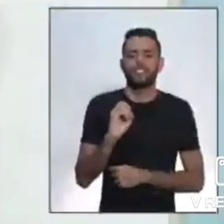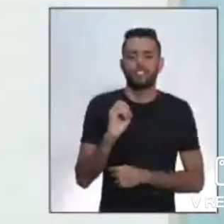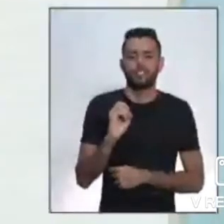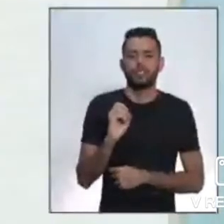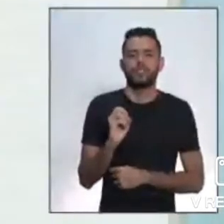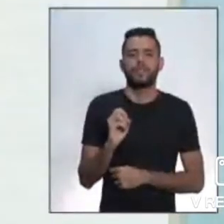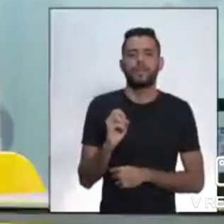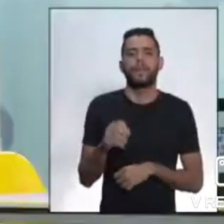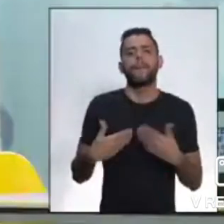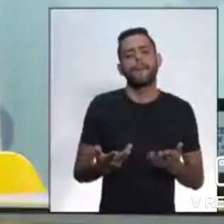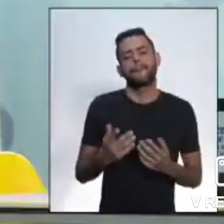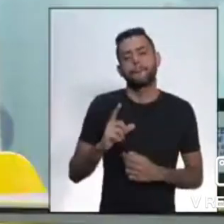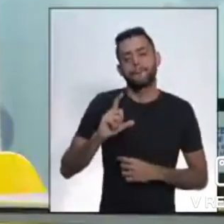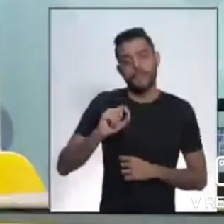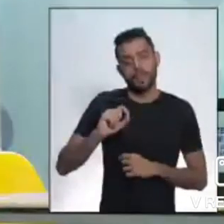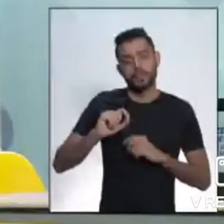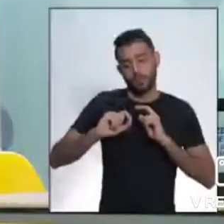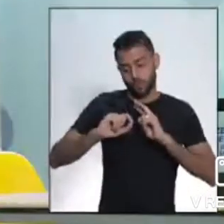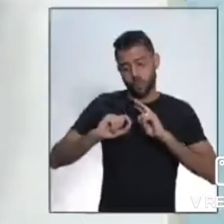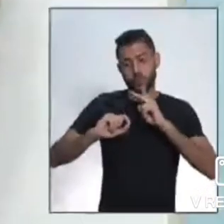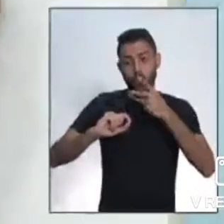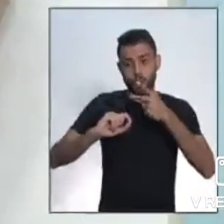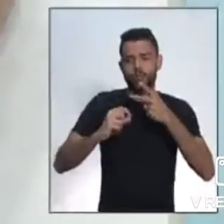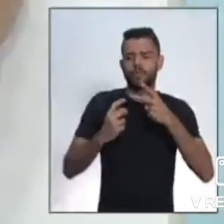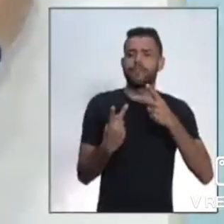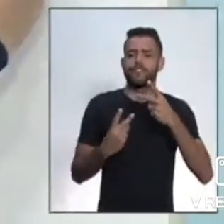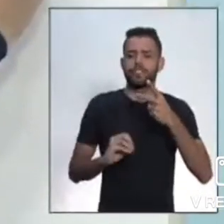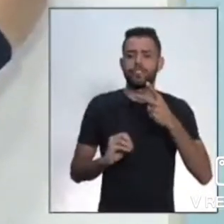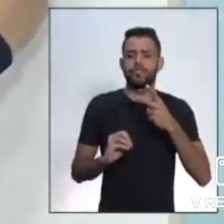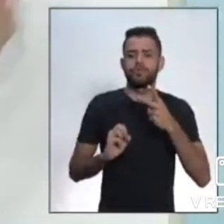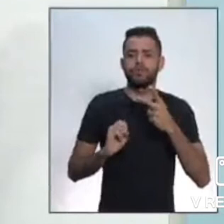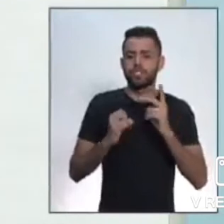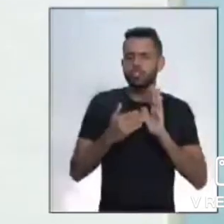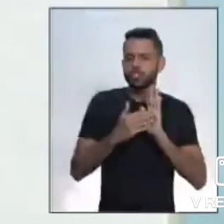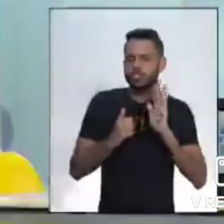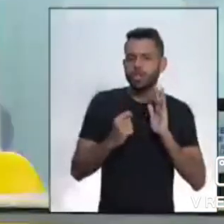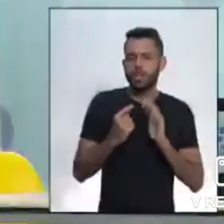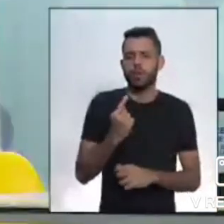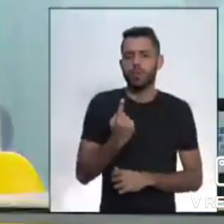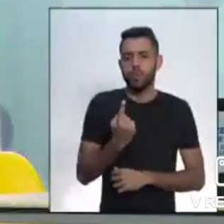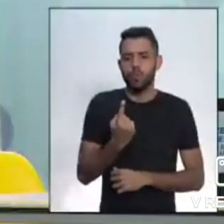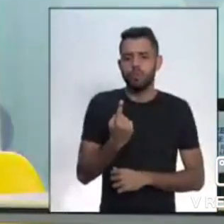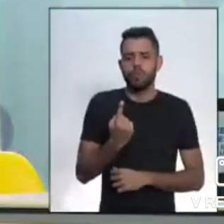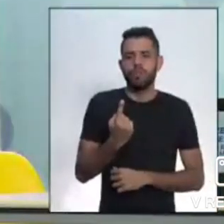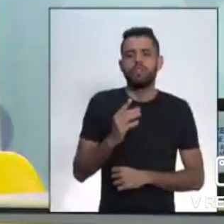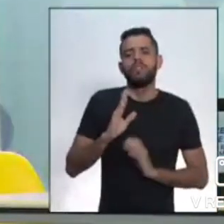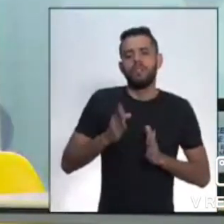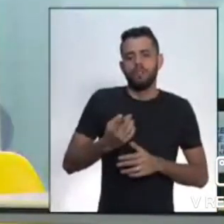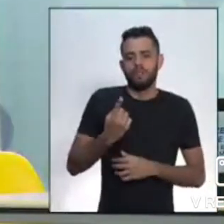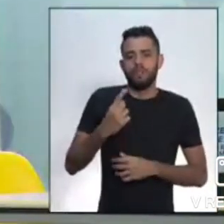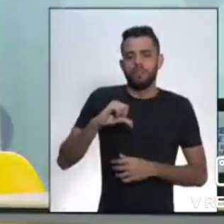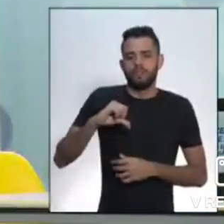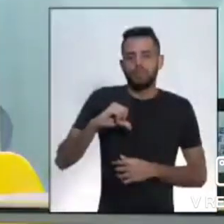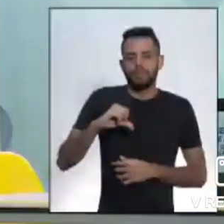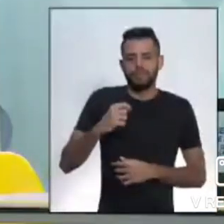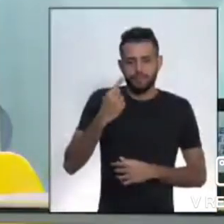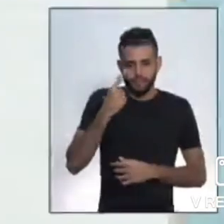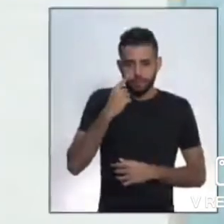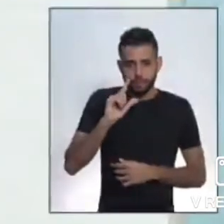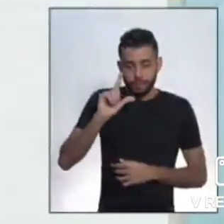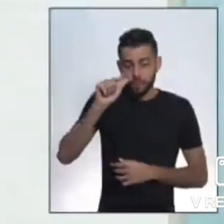o dobro de 10 é 20. Se eu tirar 1, dá a minha posição. Reparem no próximo